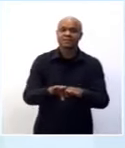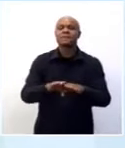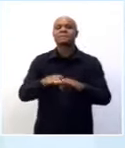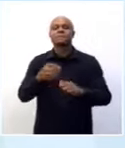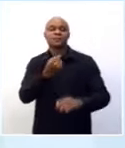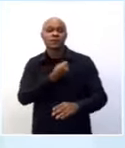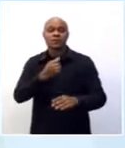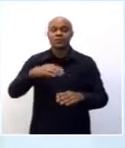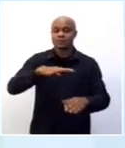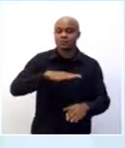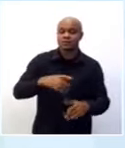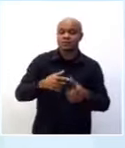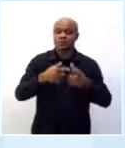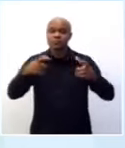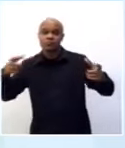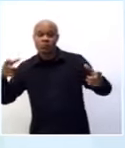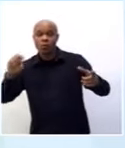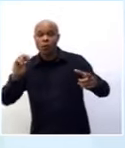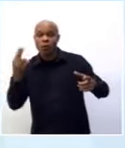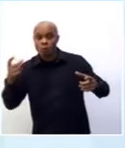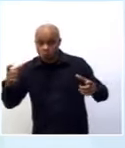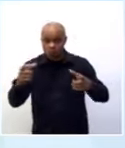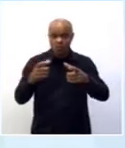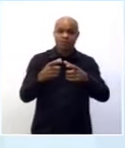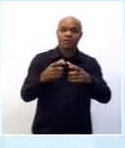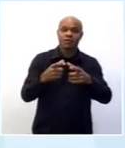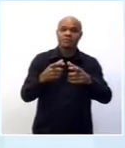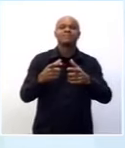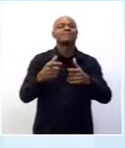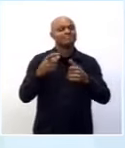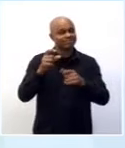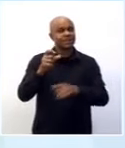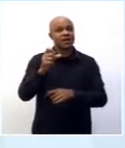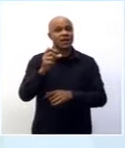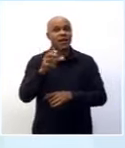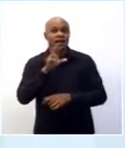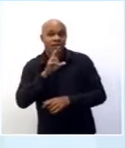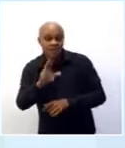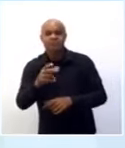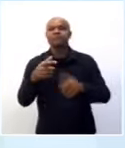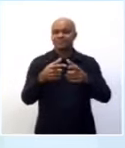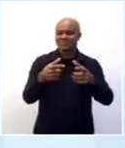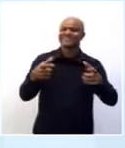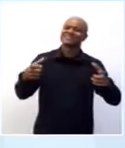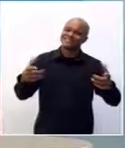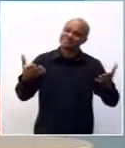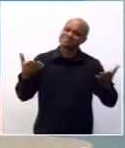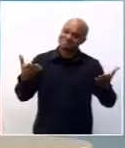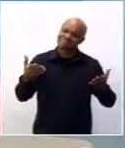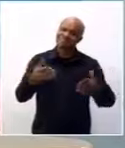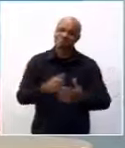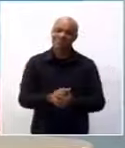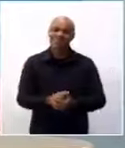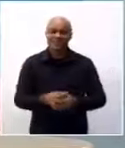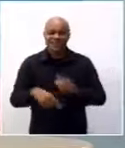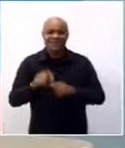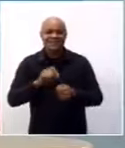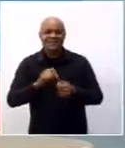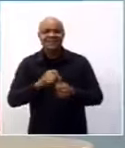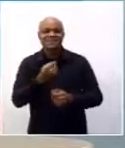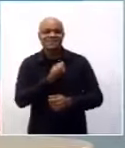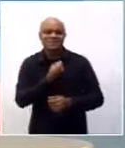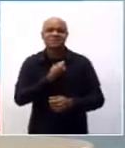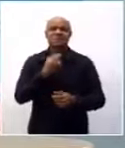de cidades aumentou ou diminuiu? Aumentou, né? Nós tivemos a expansão geoeconômica, o que faz com que o número